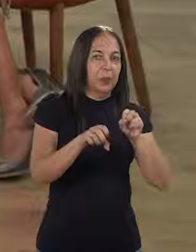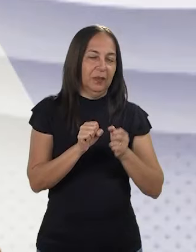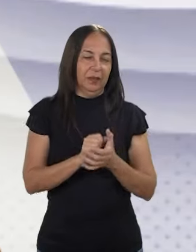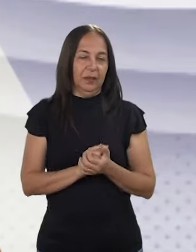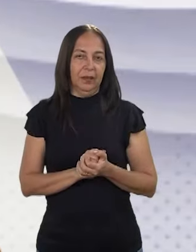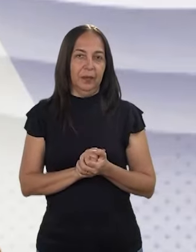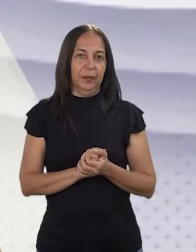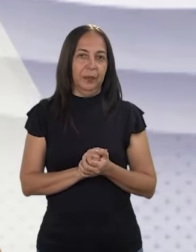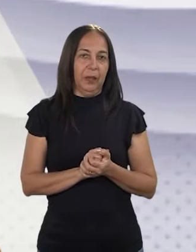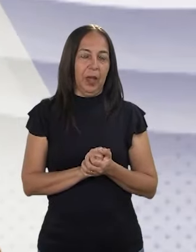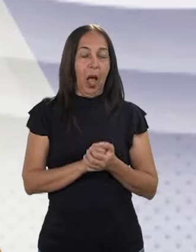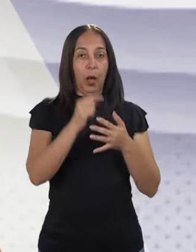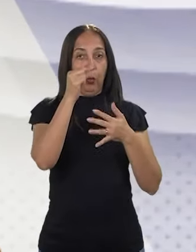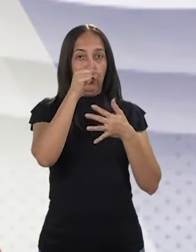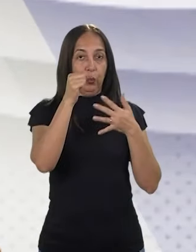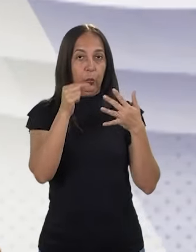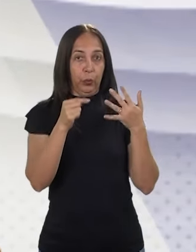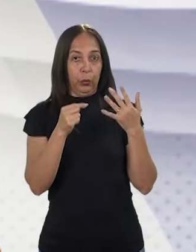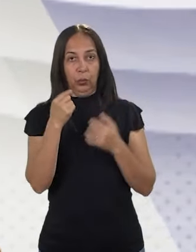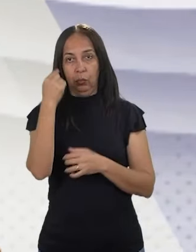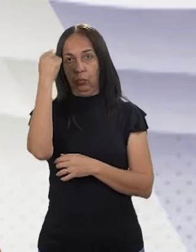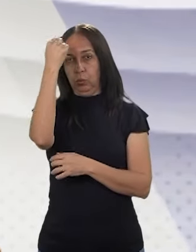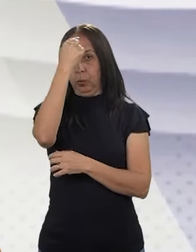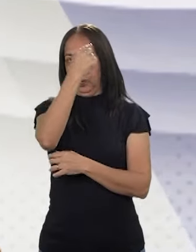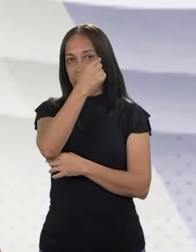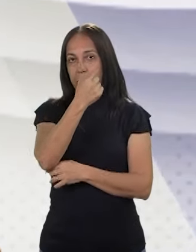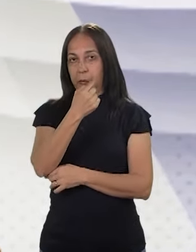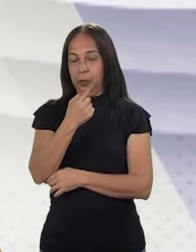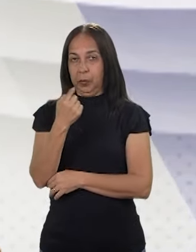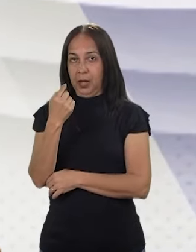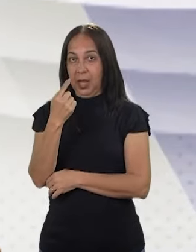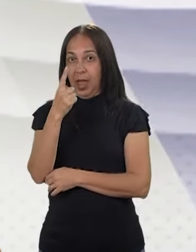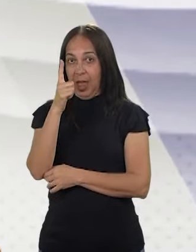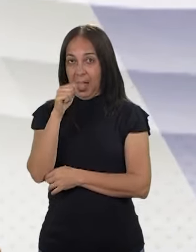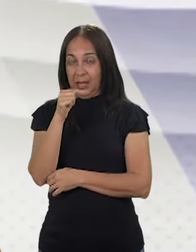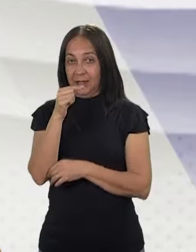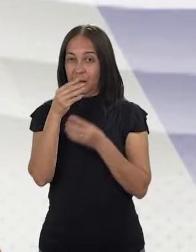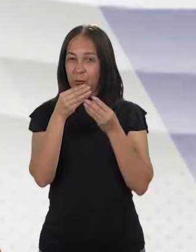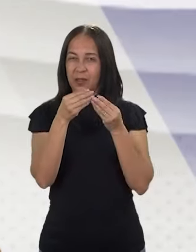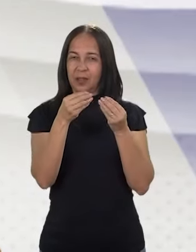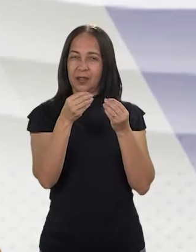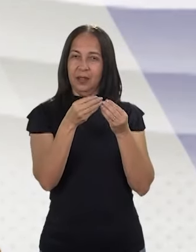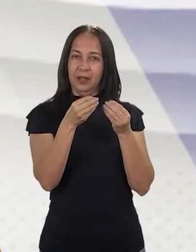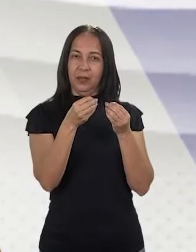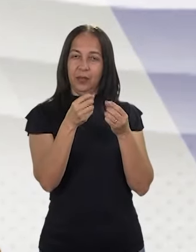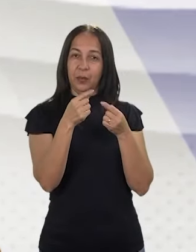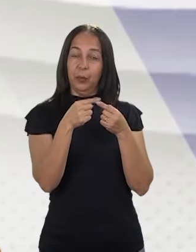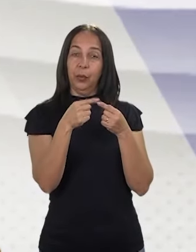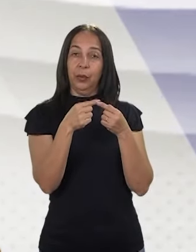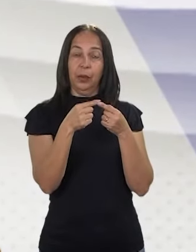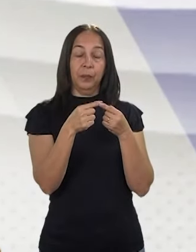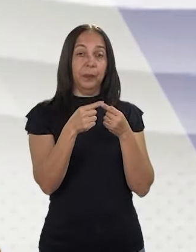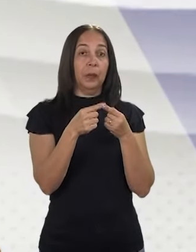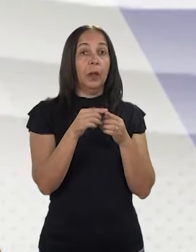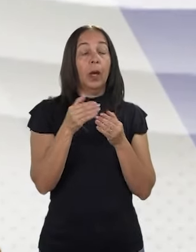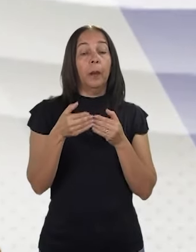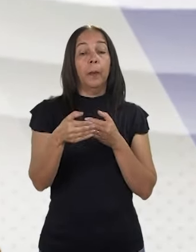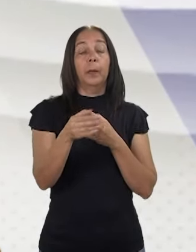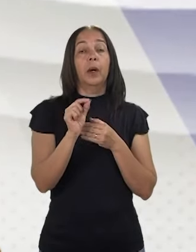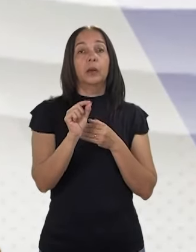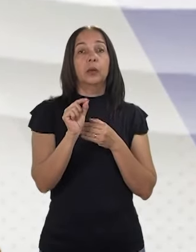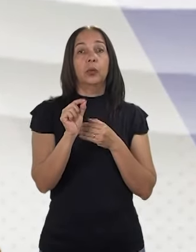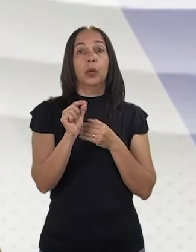pessoal e a os pontos faciais de uma pessoa eles são considerados dados sensíveis por quê Porque a partir do